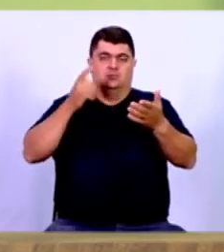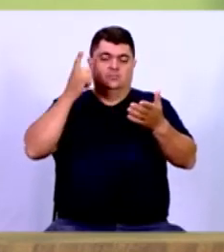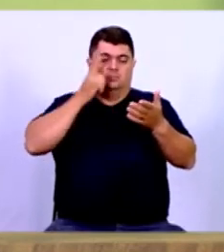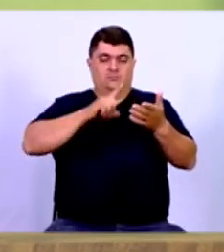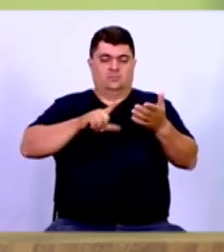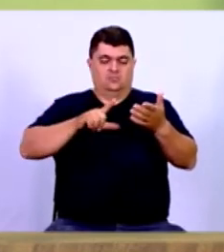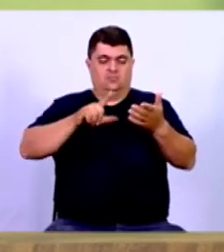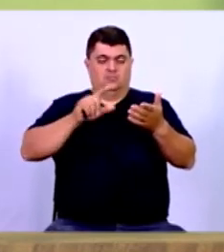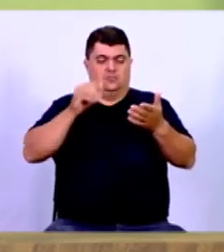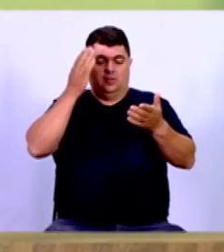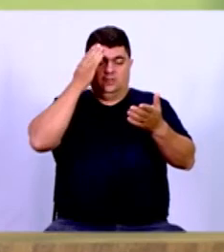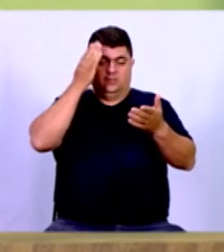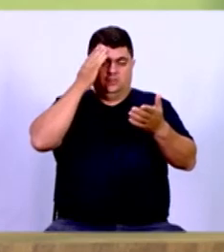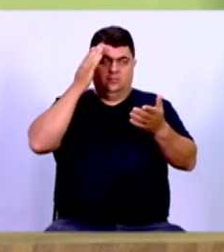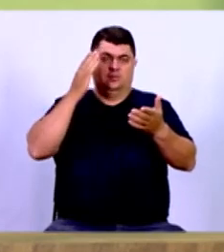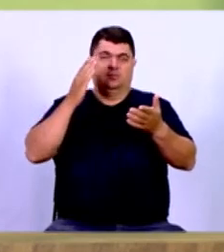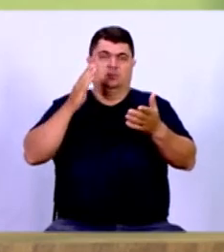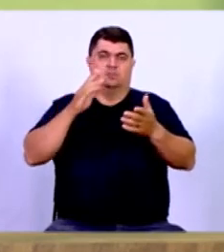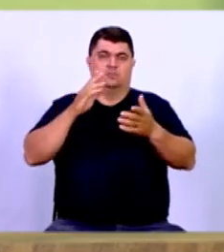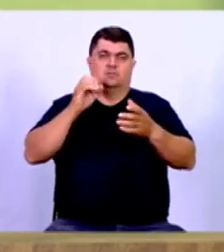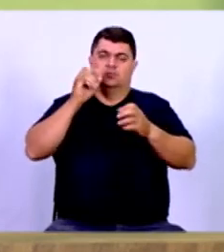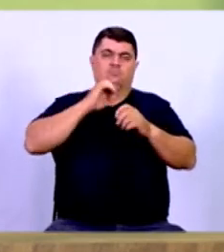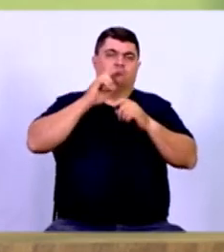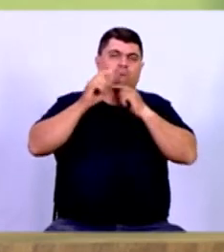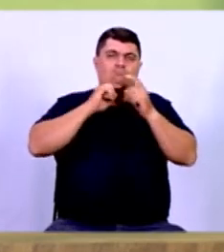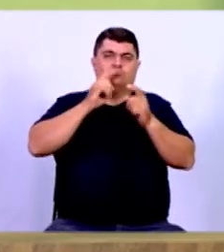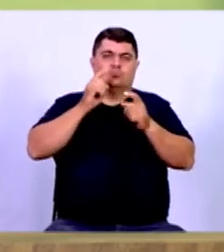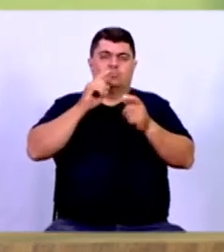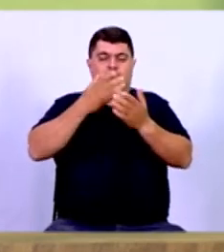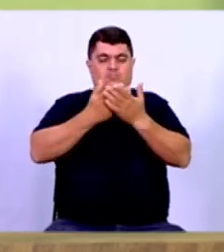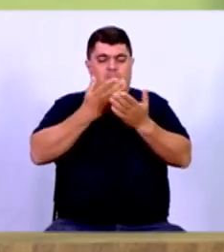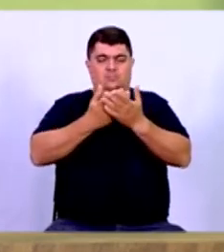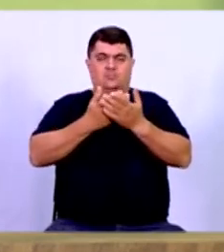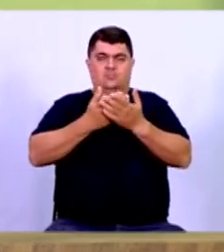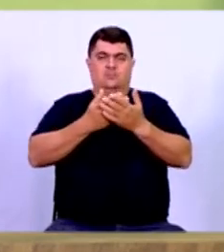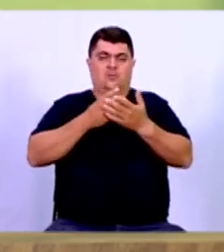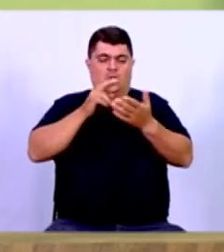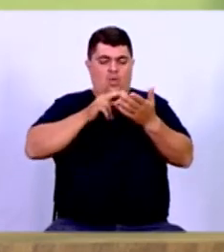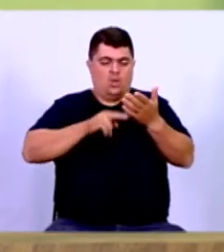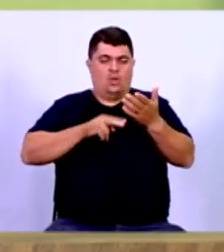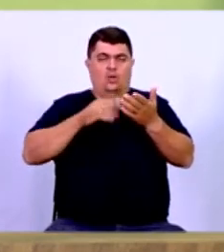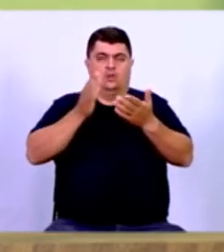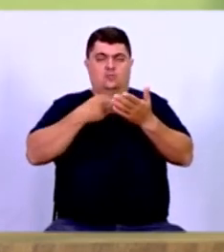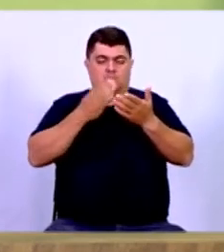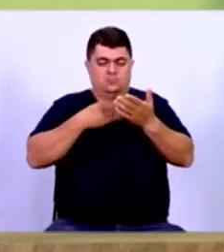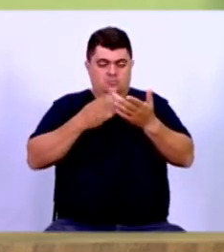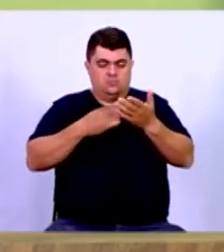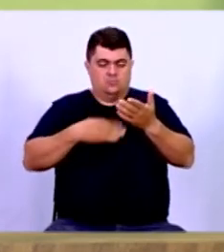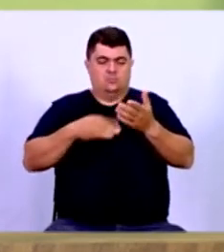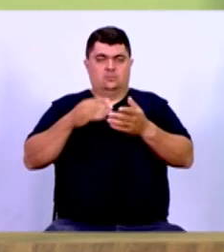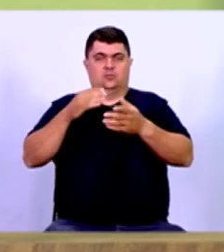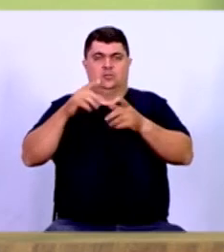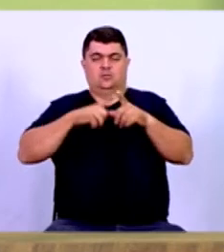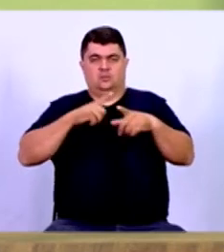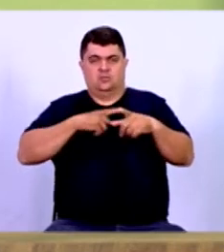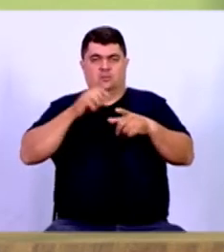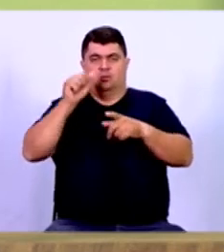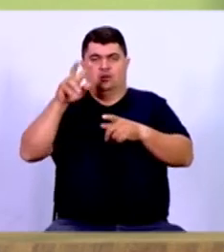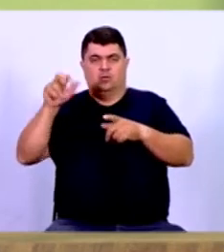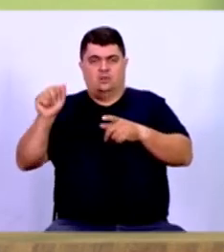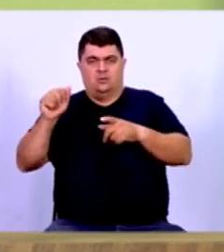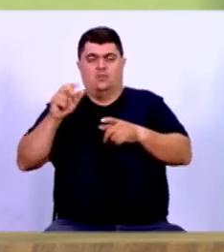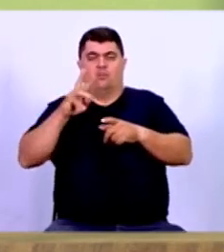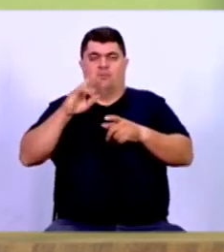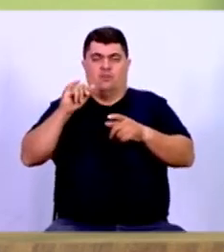começa a entender algumas coisas. Então, na dúvida, se você estiver estudando na sua casa, dá uma lida nos materiais complementares, que com